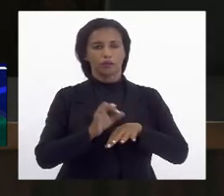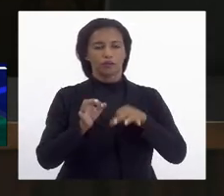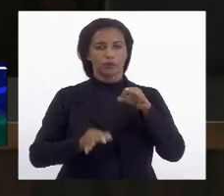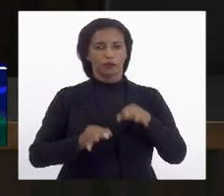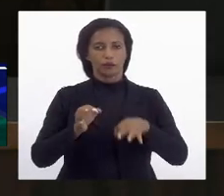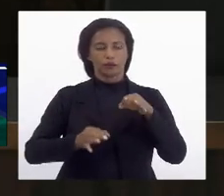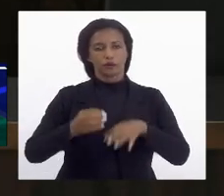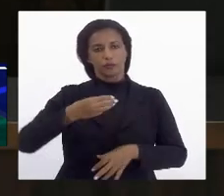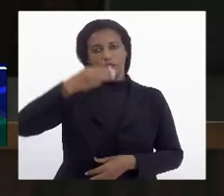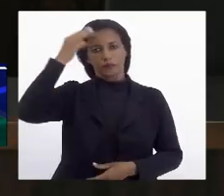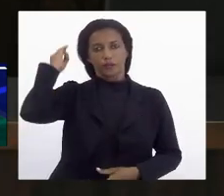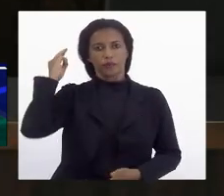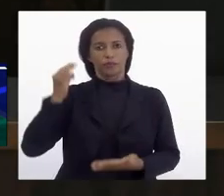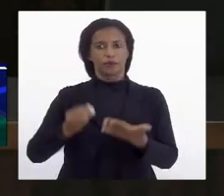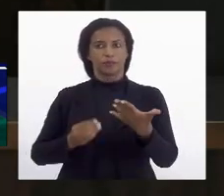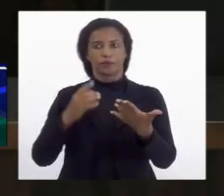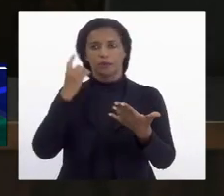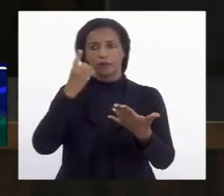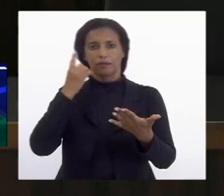deputado Márcio Pacheco